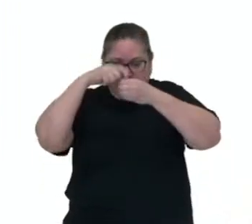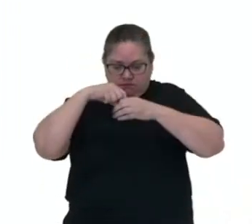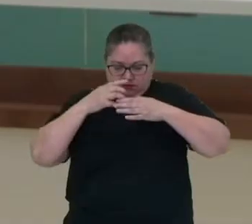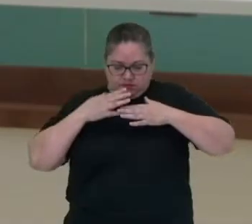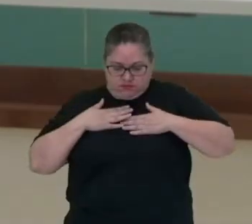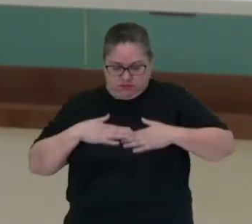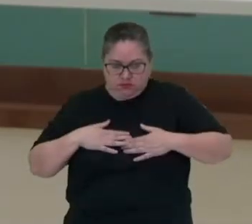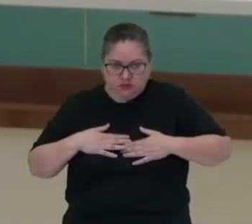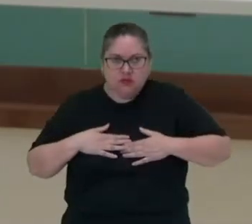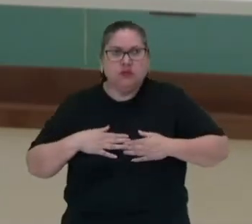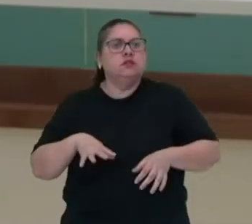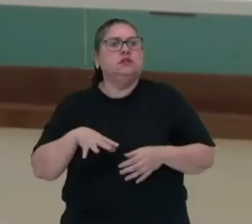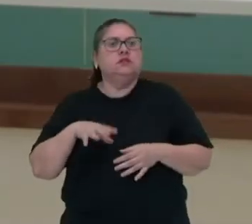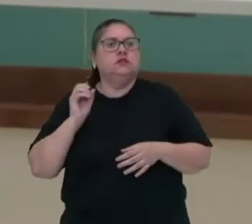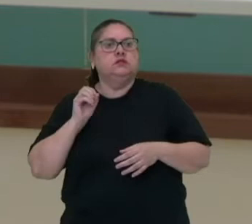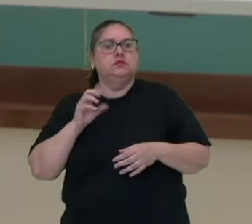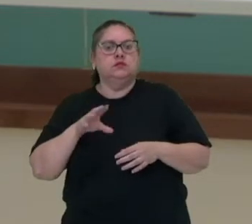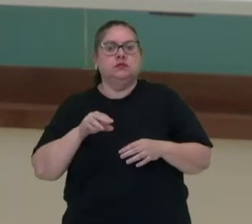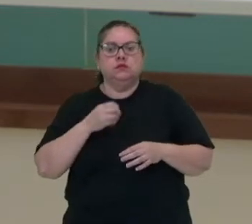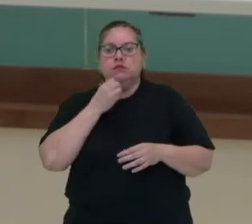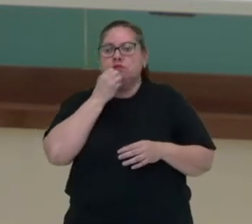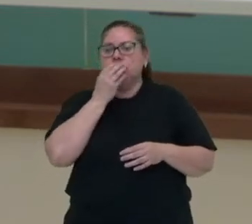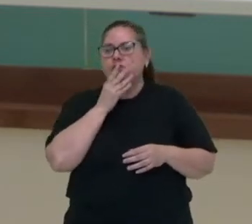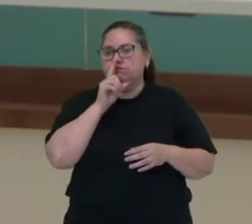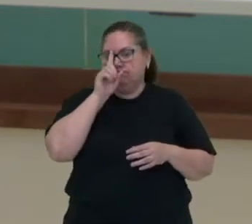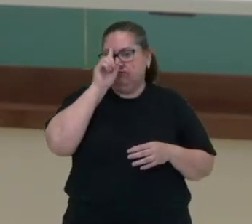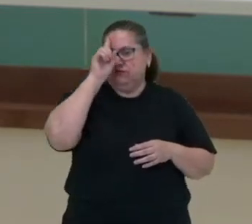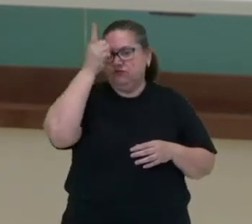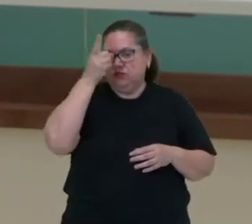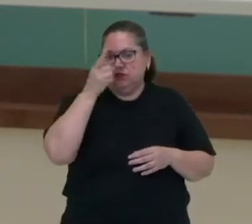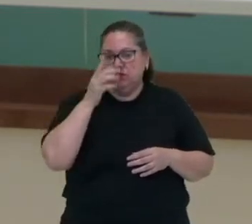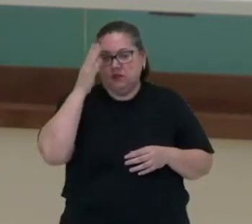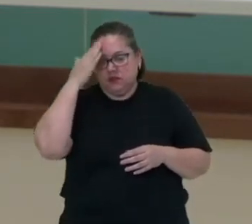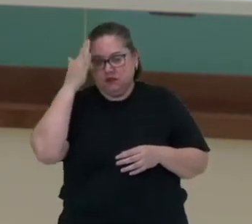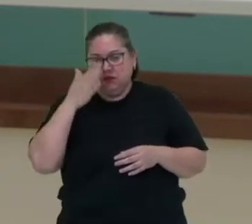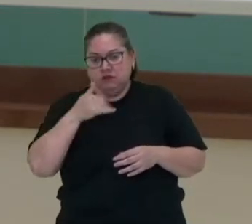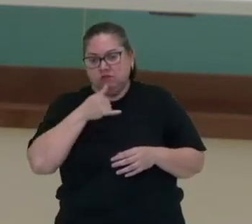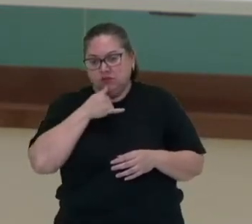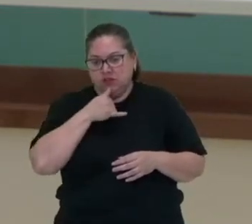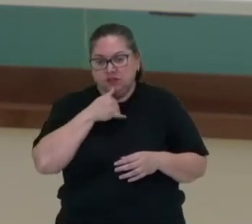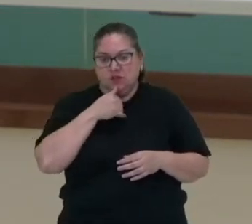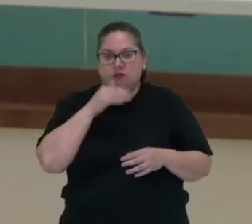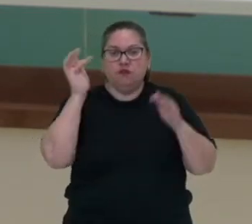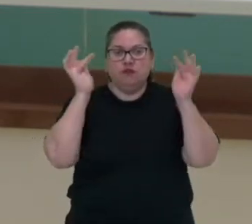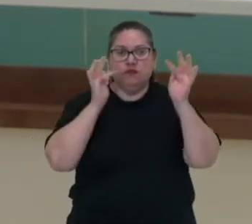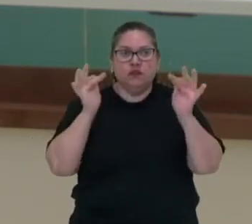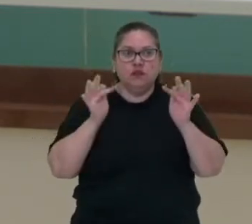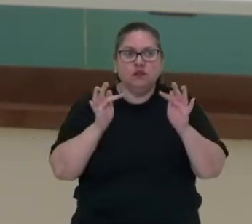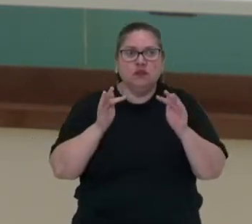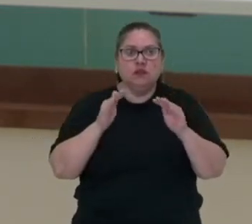pessoas. Então você vai ouvir um áudio de bom dia, você já sabe se a pessoa está triste ou feliz.